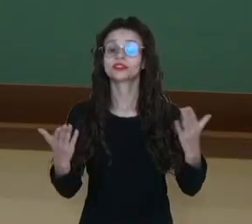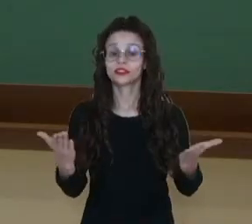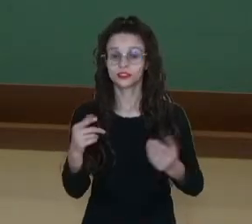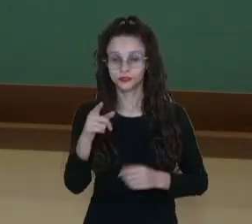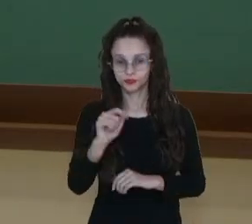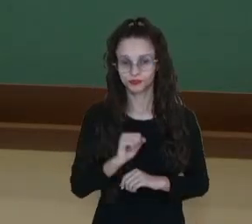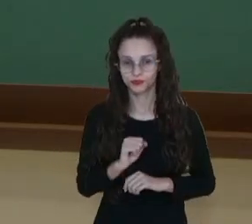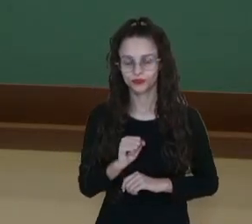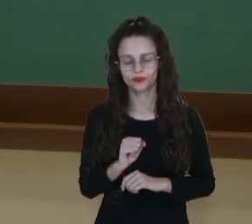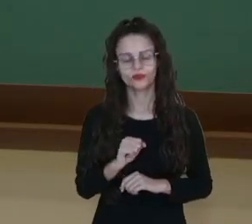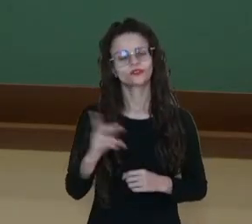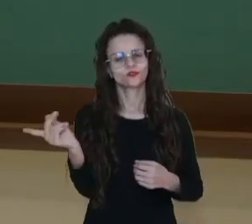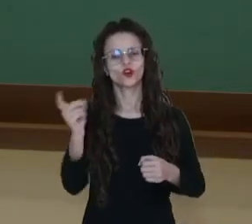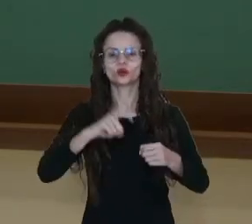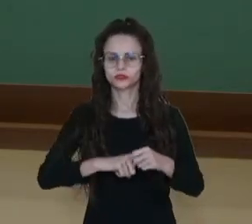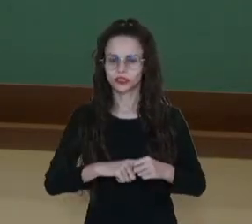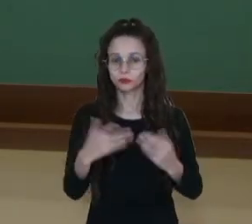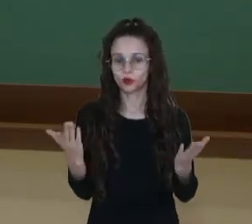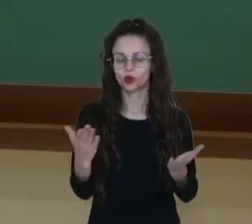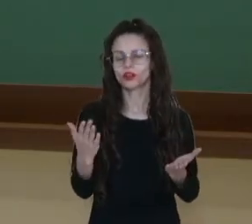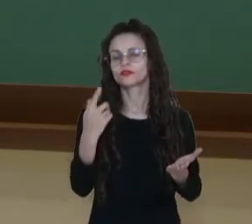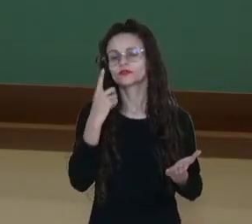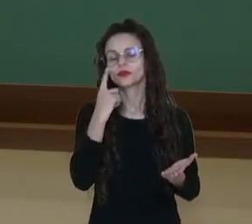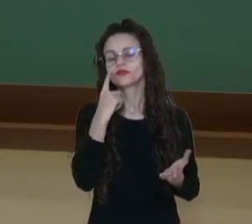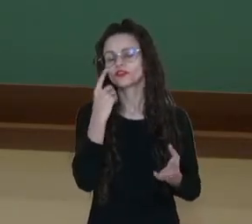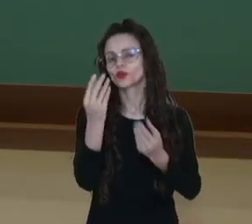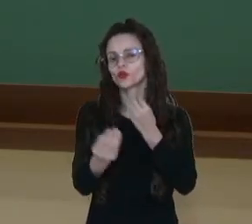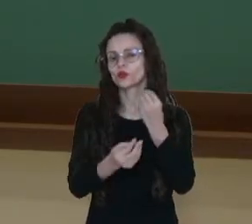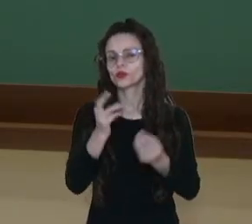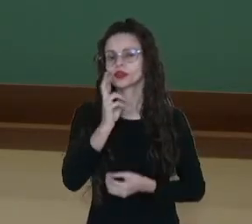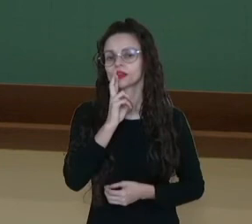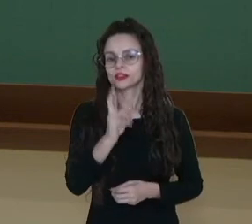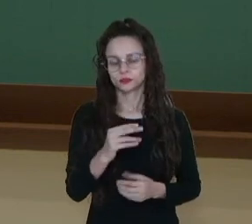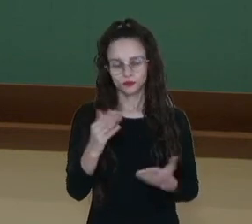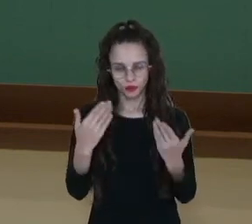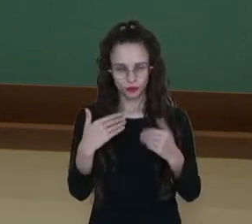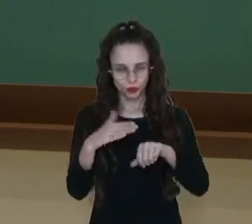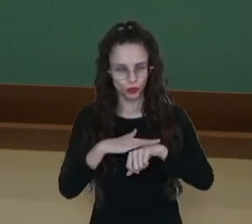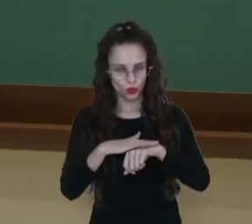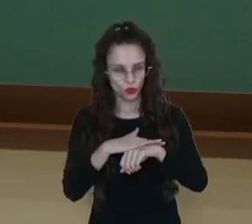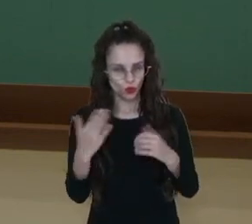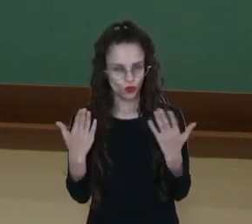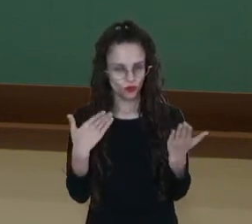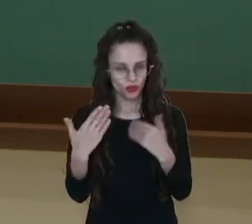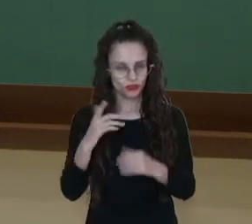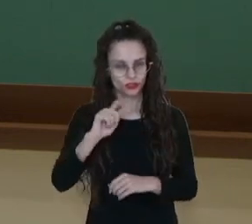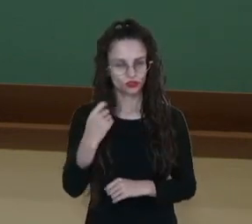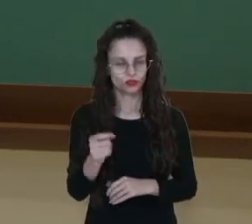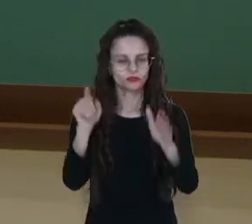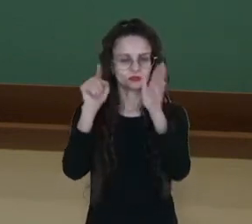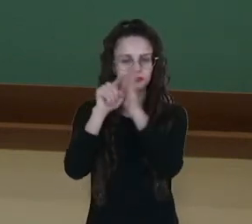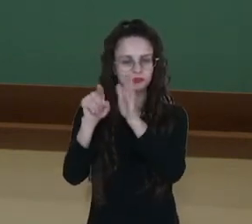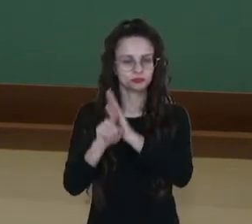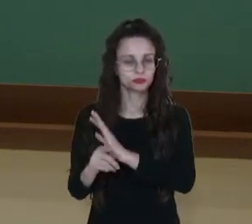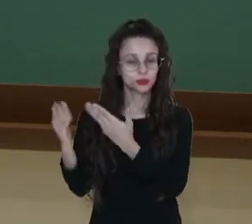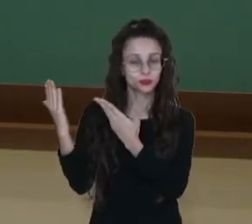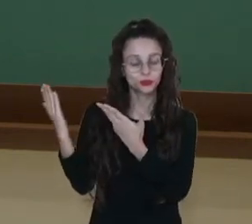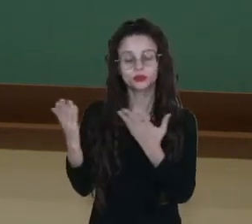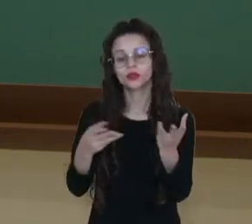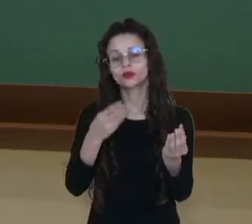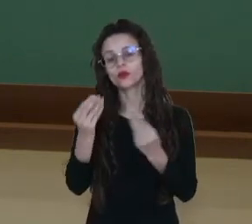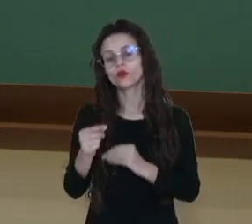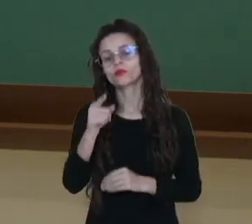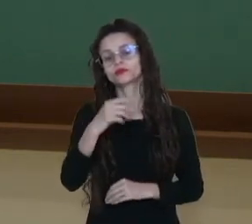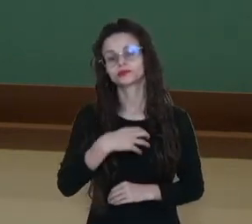pessoal, voltamos. Vamos conferir um pouquinho as respostas, vamos conversar um pouquinho, né, sobre esses questionamentos, de como